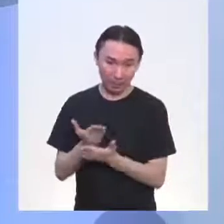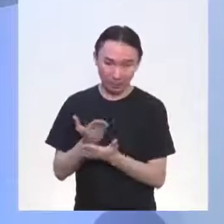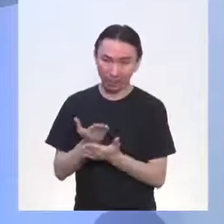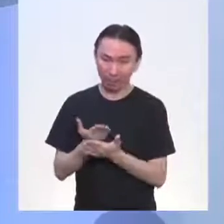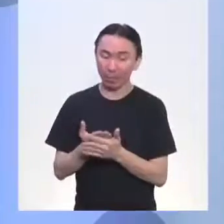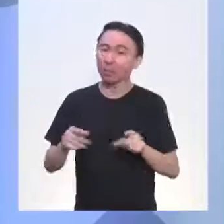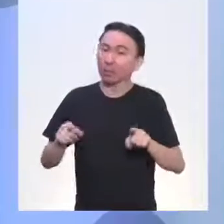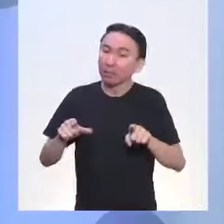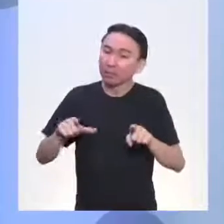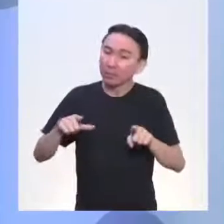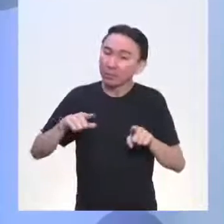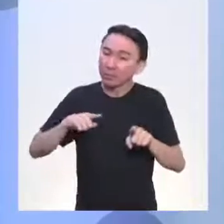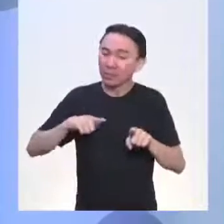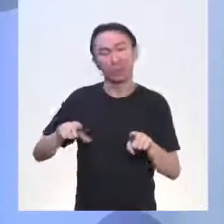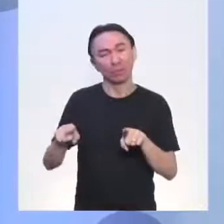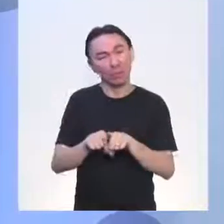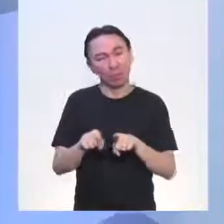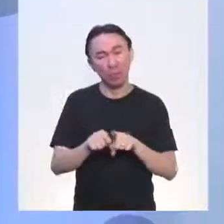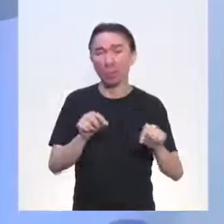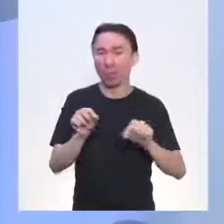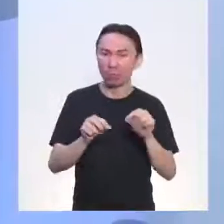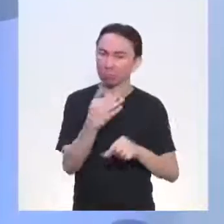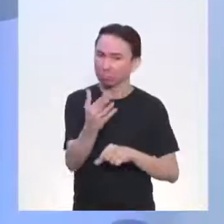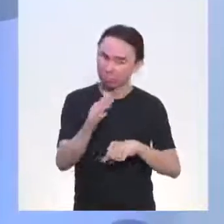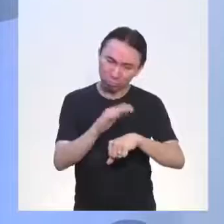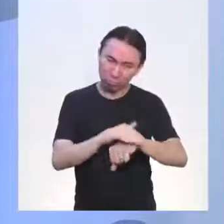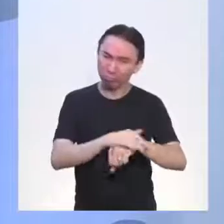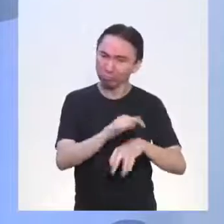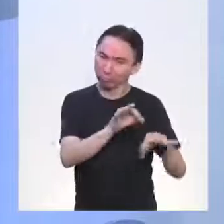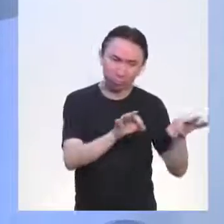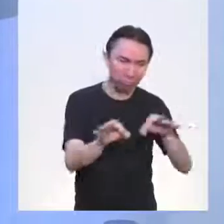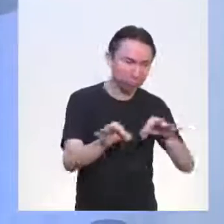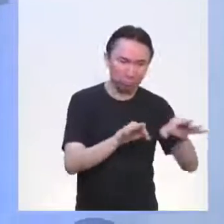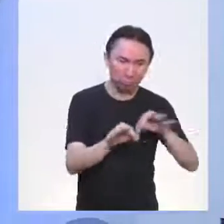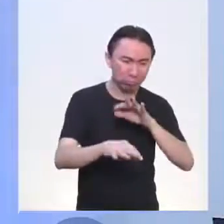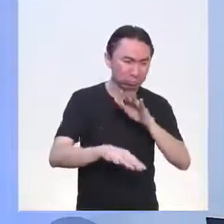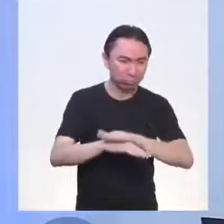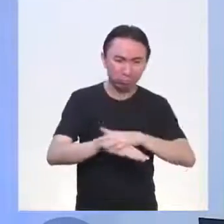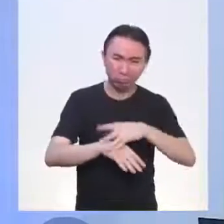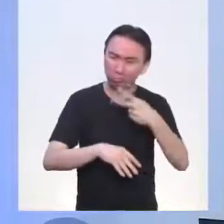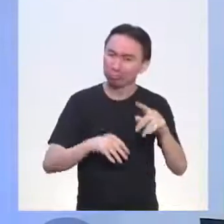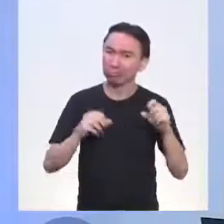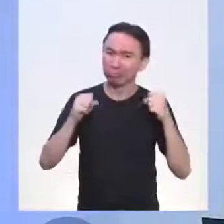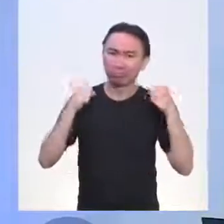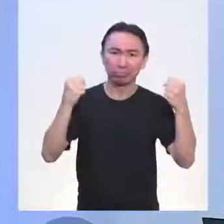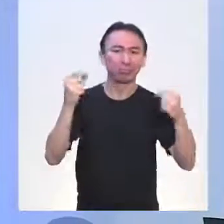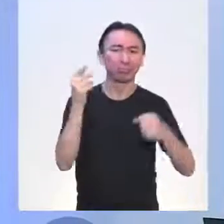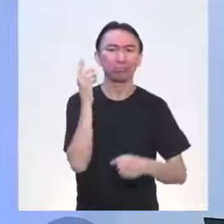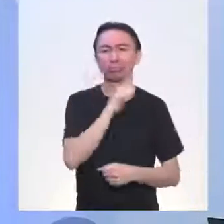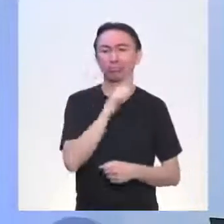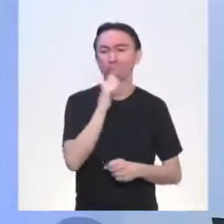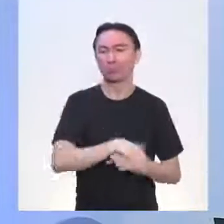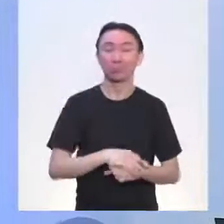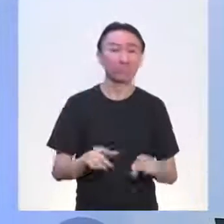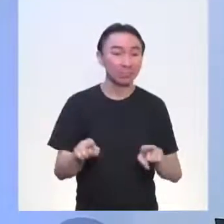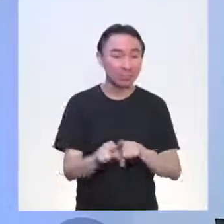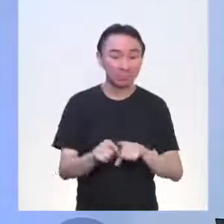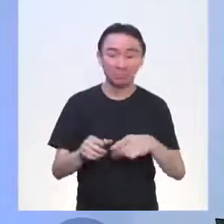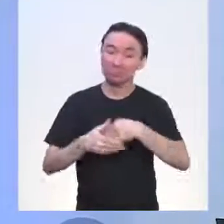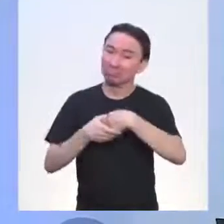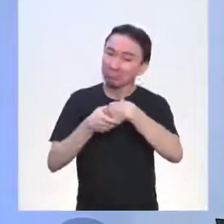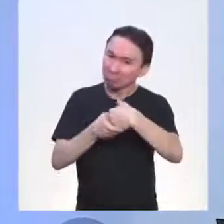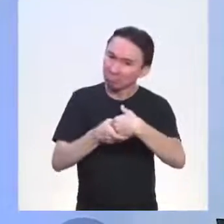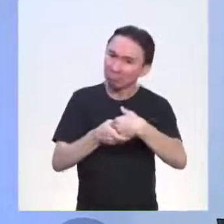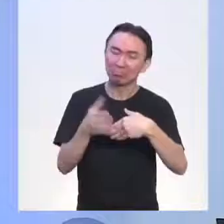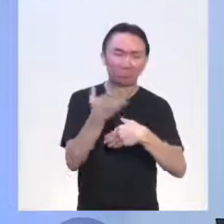bons produtos, algumas boas performances aí dos alunos. Aproveitar para cumprimentar os professores desses alunos e os